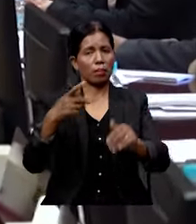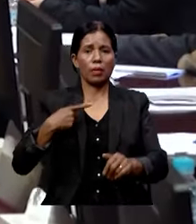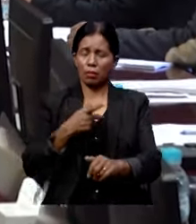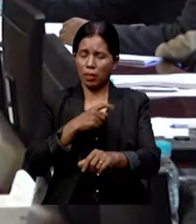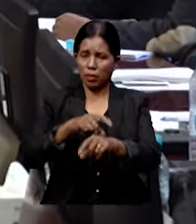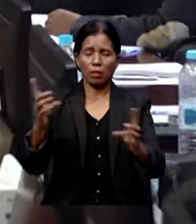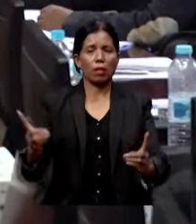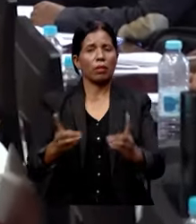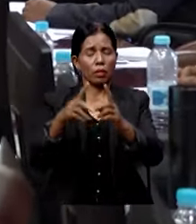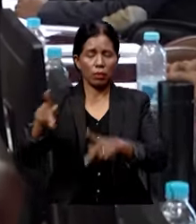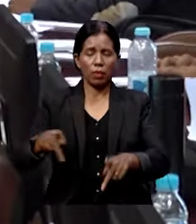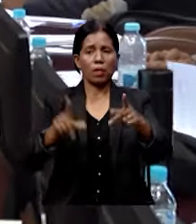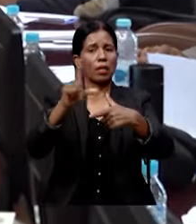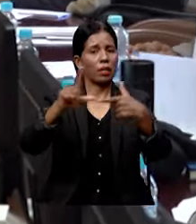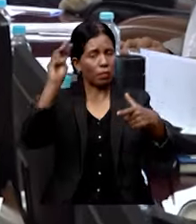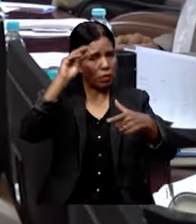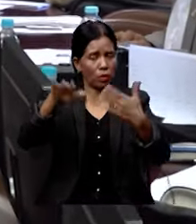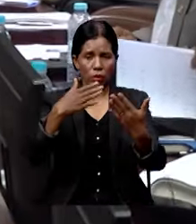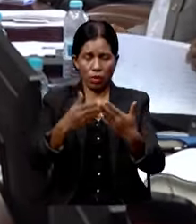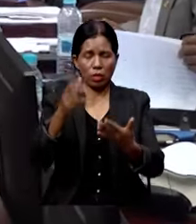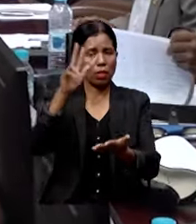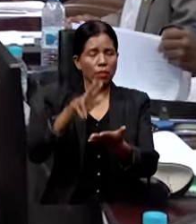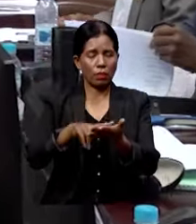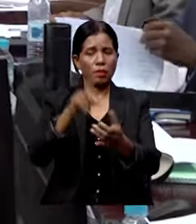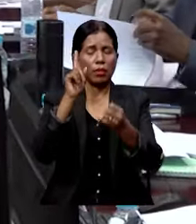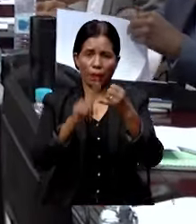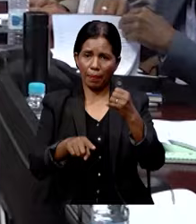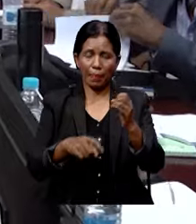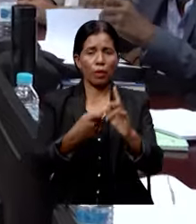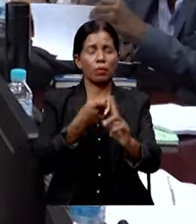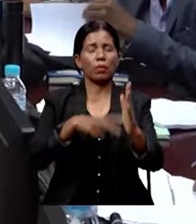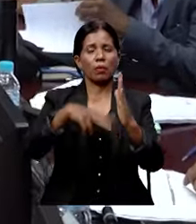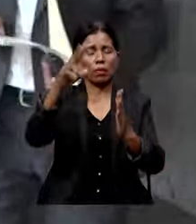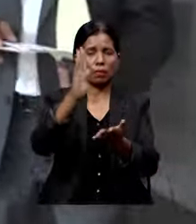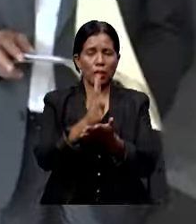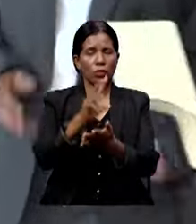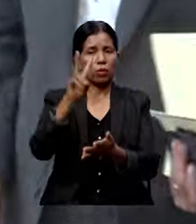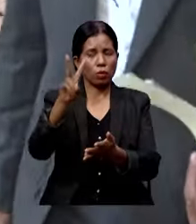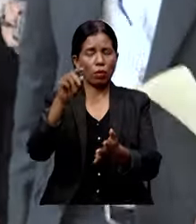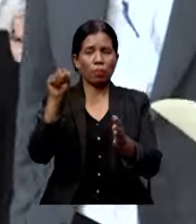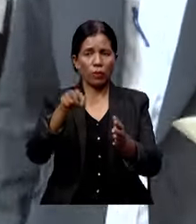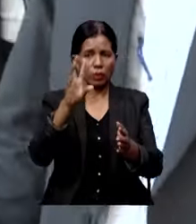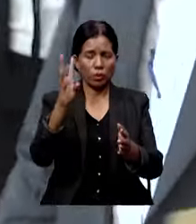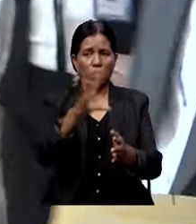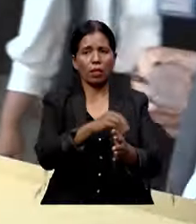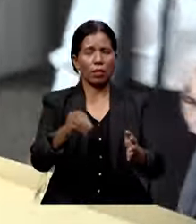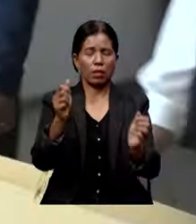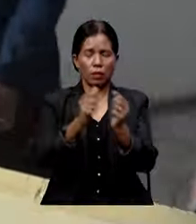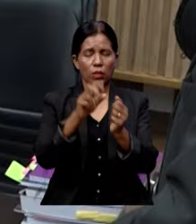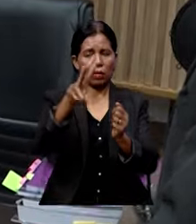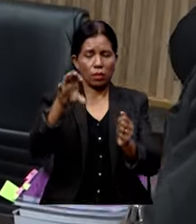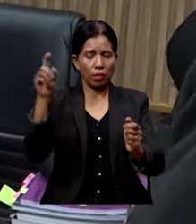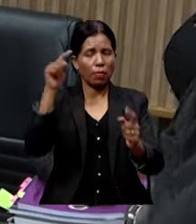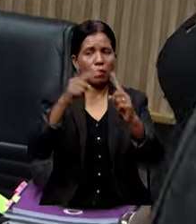audiência pública o linhas ministeriais sira antes halo aprovação final. O si valor bilhão rua ponto nen ne governo propõe milhão atus rua resin vai